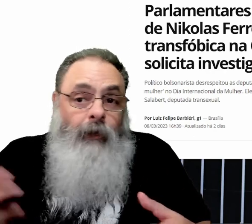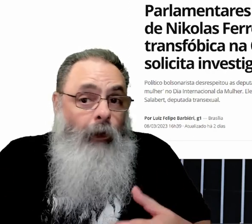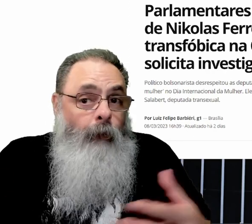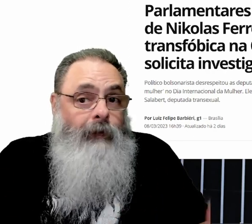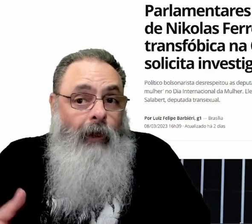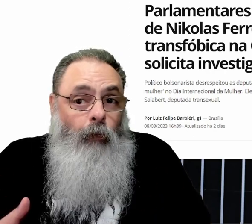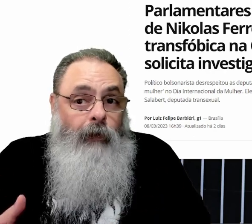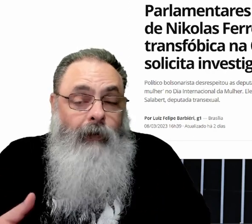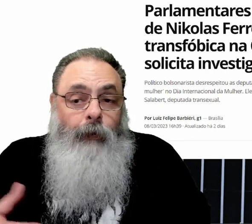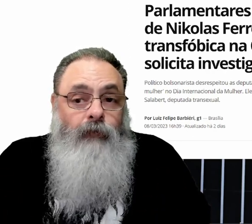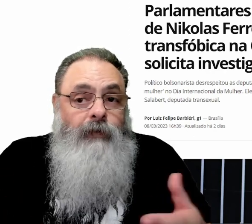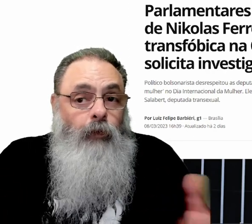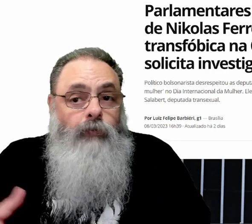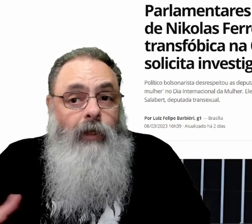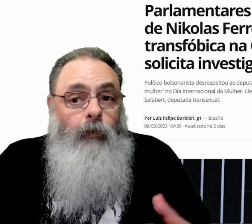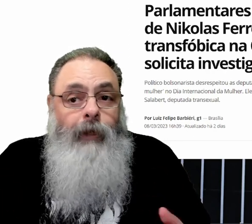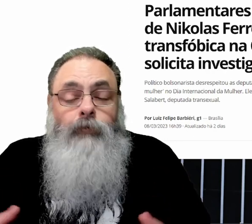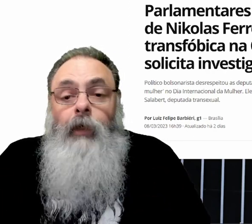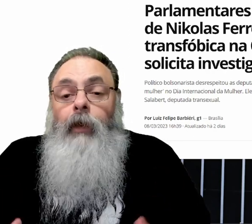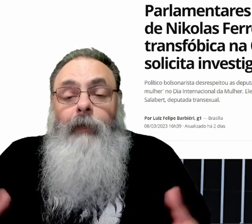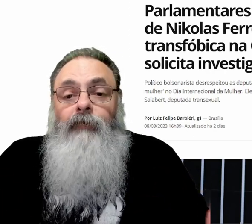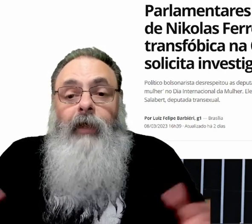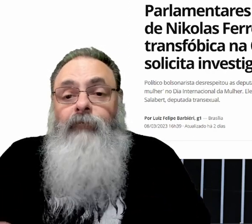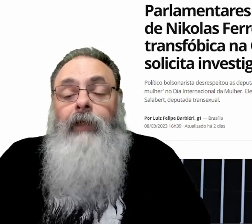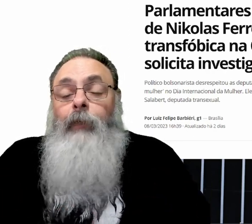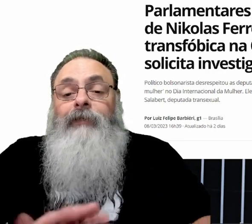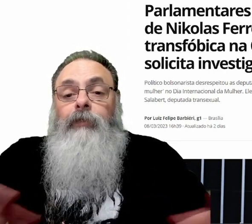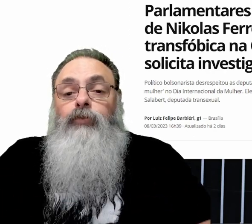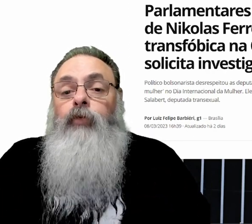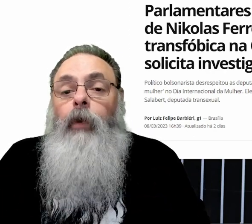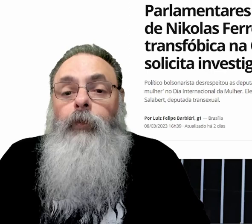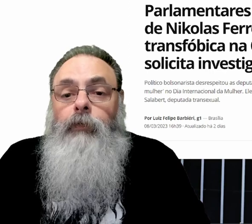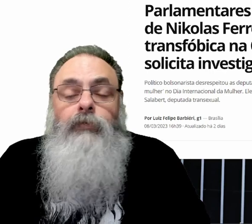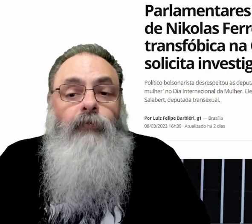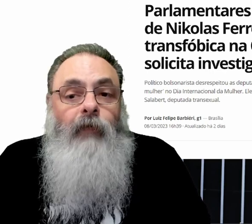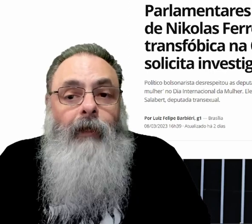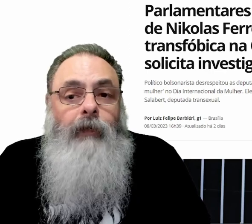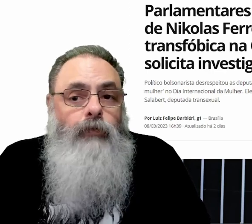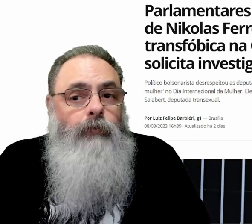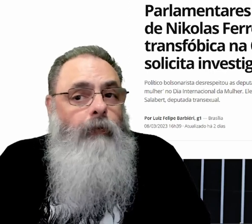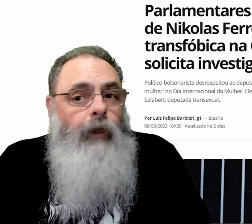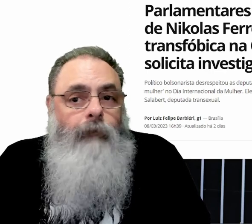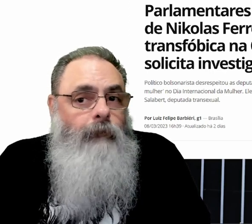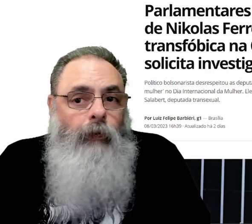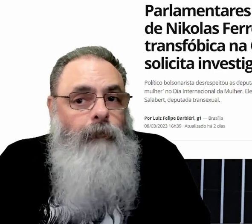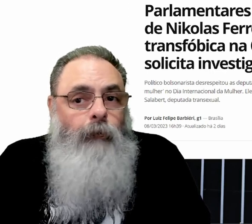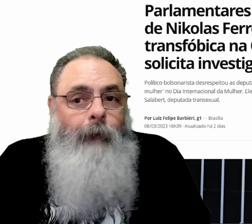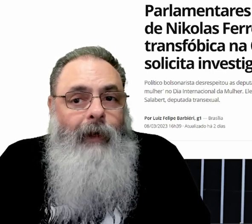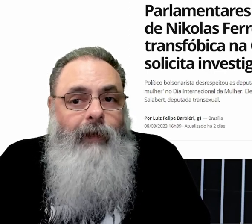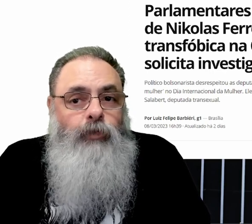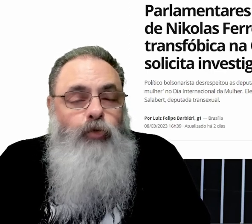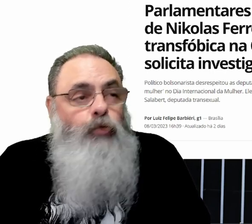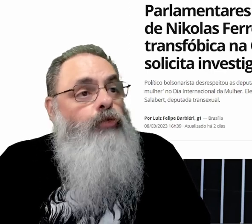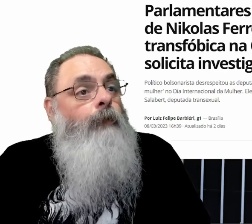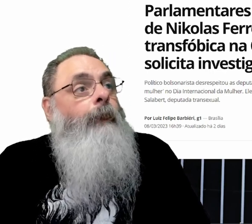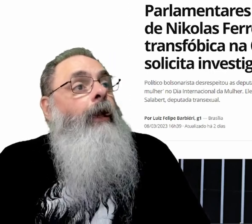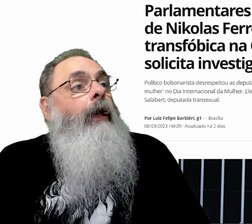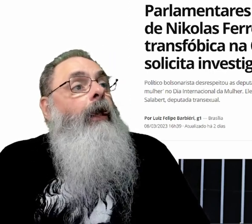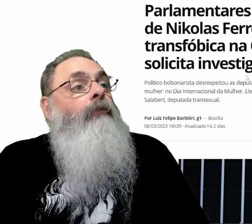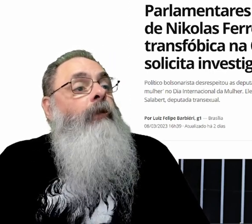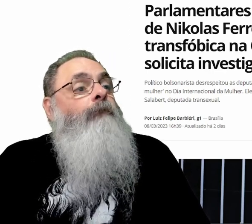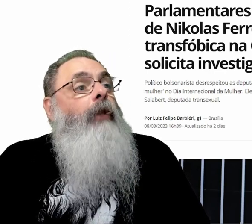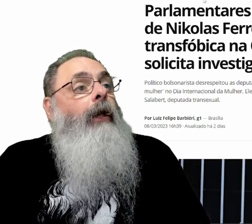discutido você pode argumentar contra pode fazer outros argumentos mas virar e falar não é transfóbico não se fala isso não não me parece justo